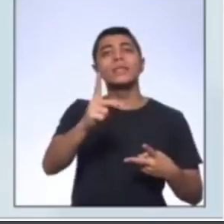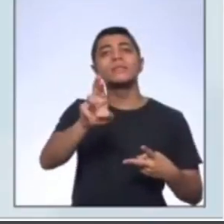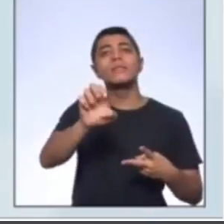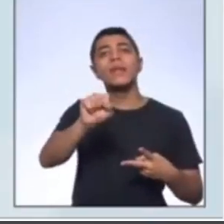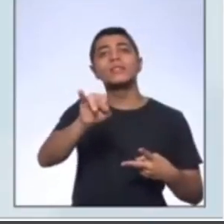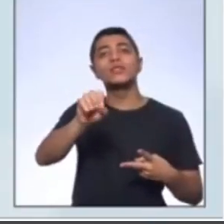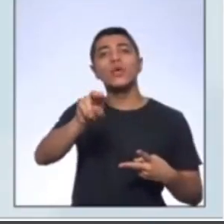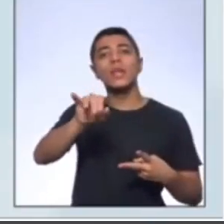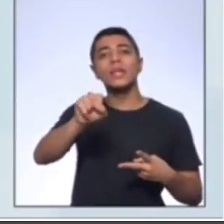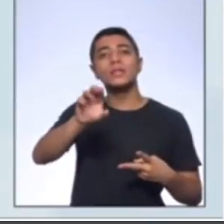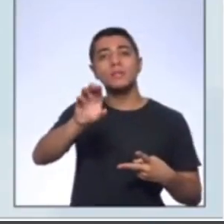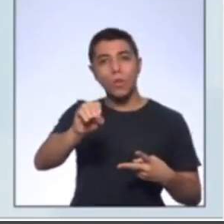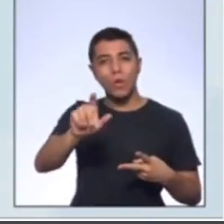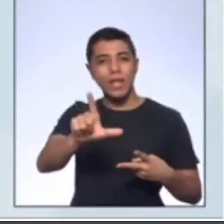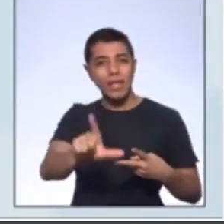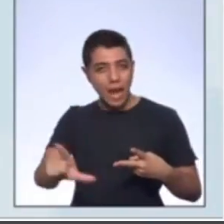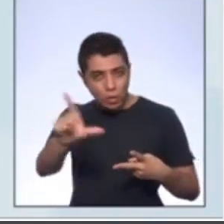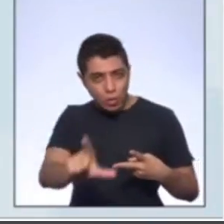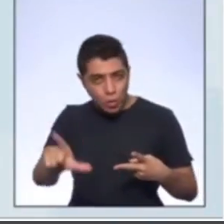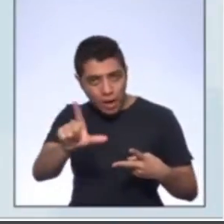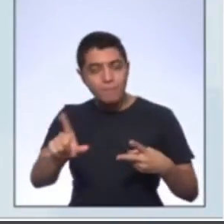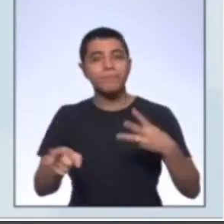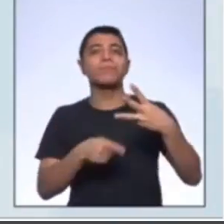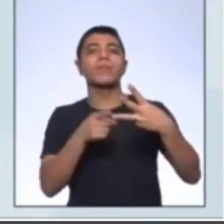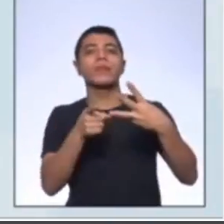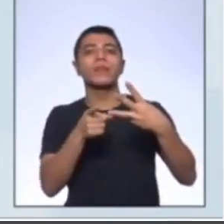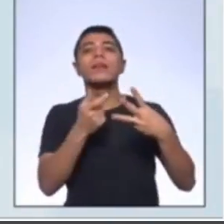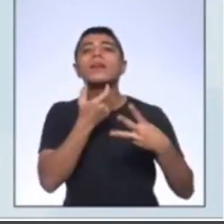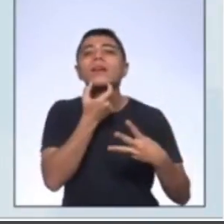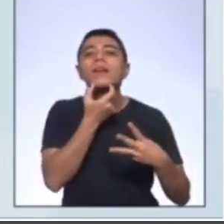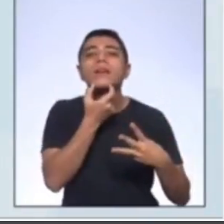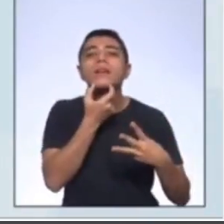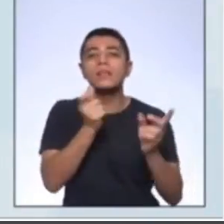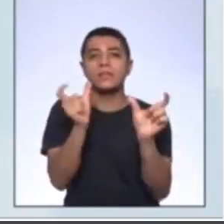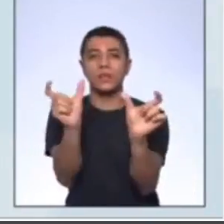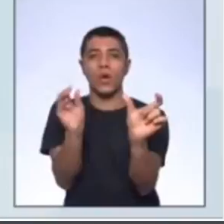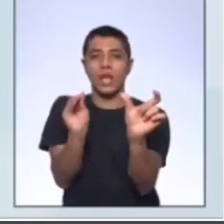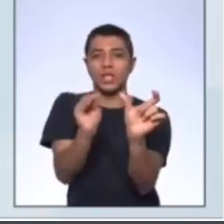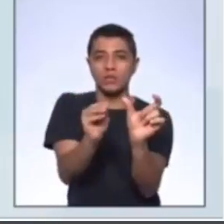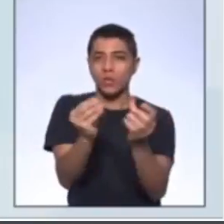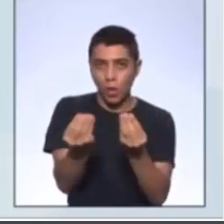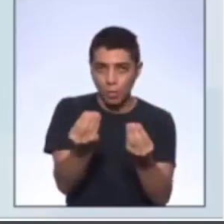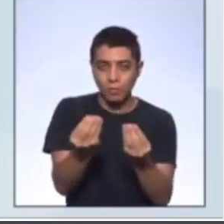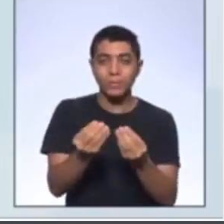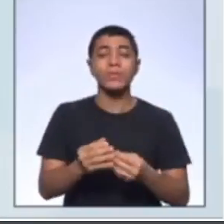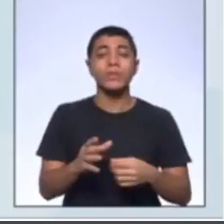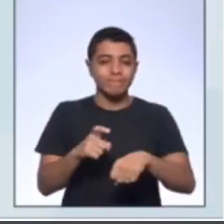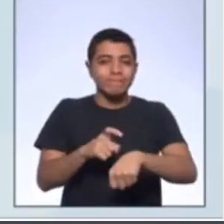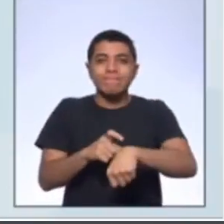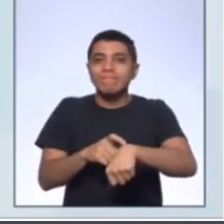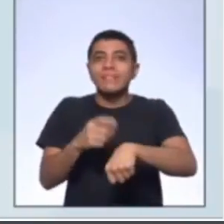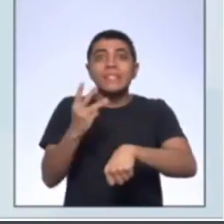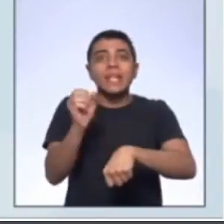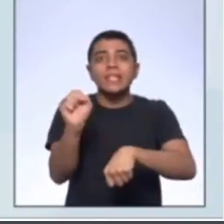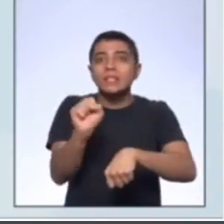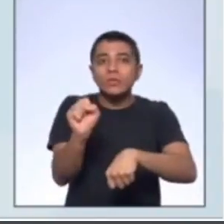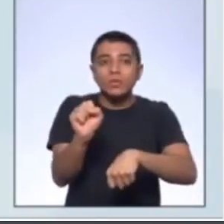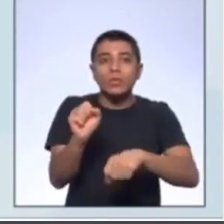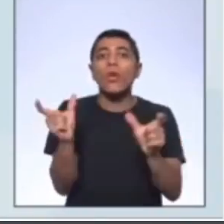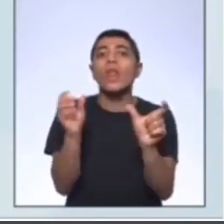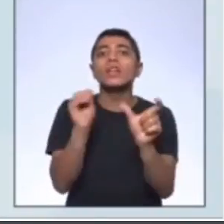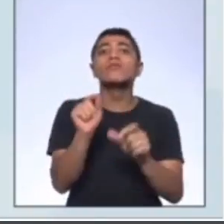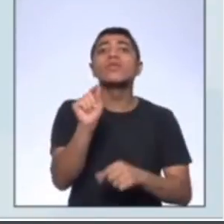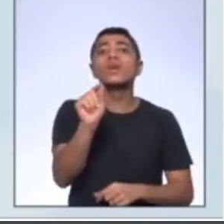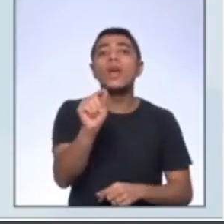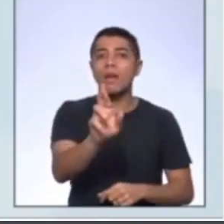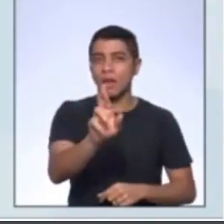então gente era só rapidinho e meio minutos nem segunda e nem um minuto vai o que são conectivos e qual sua função no texto inscreve